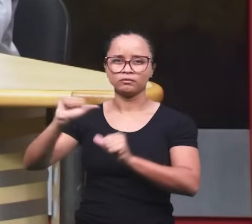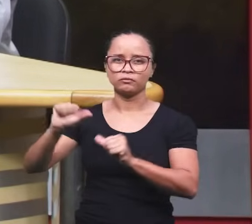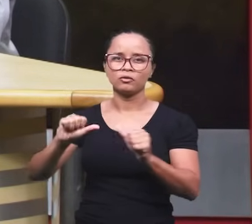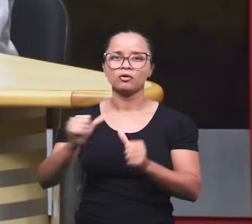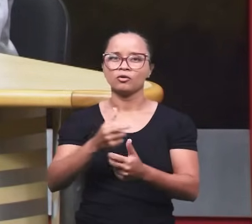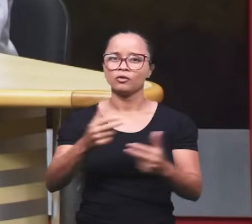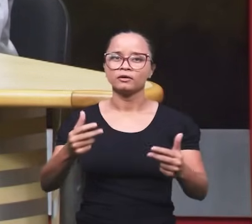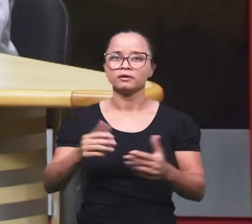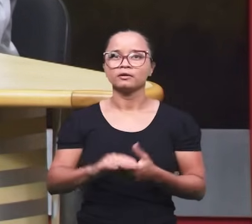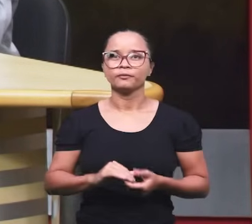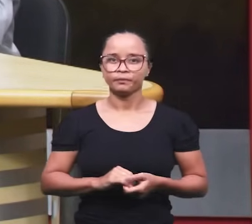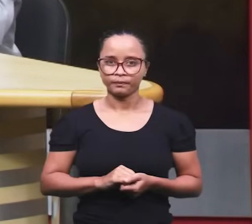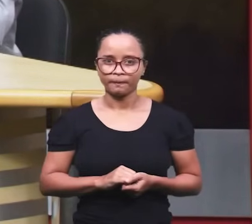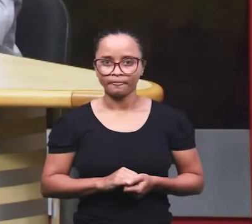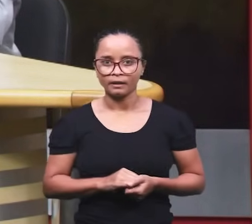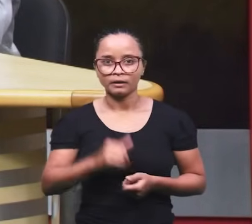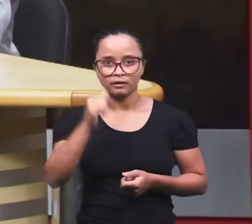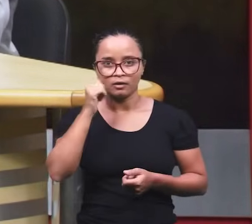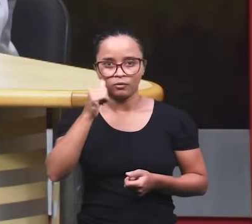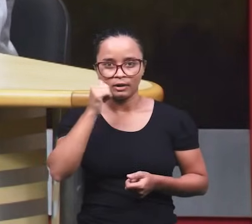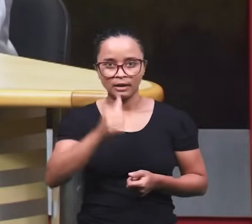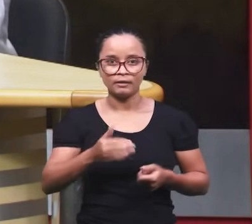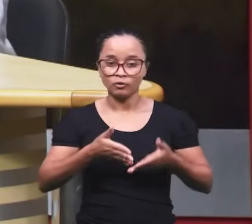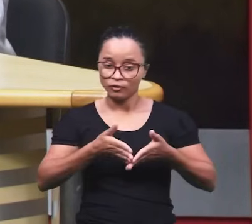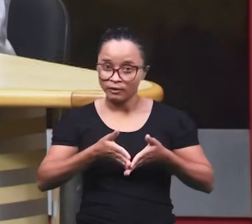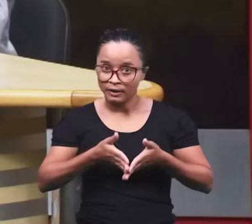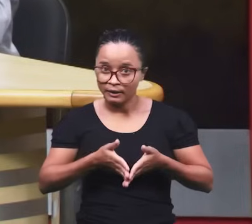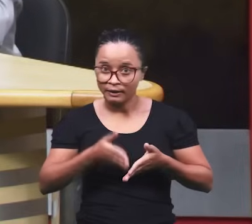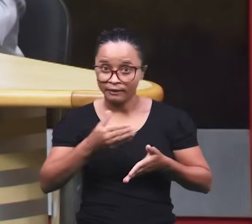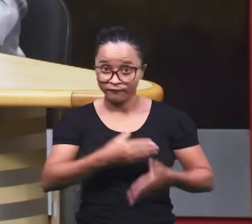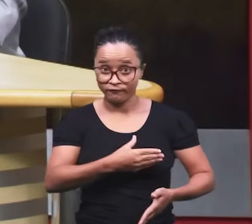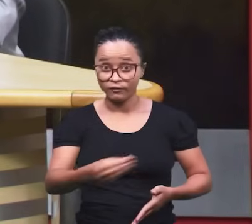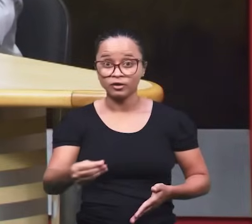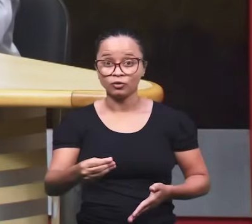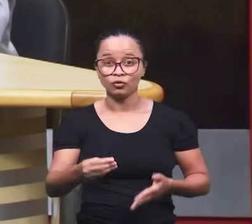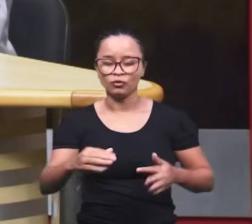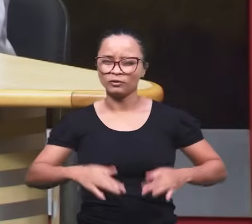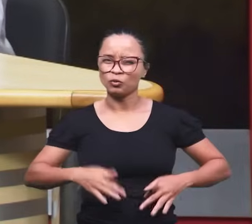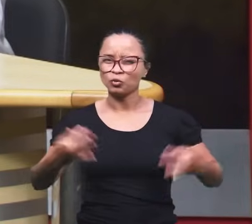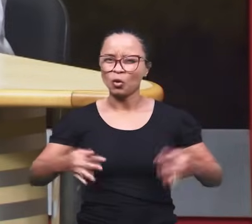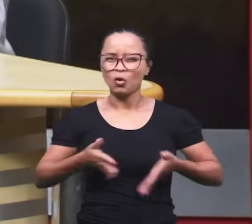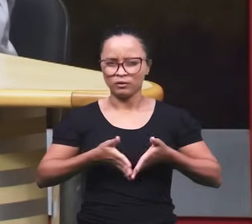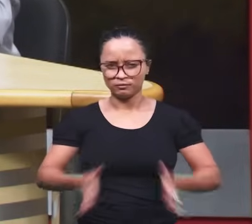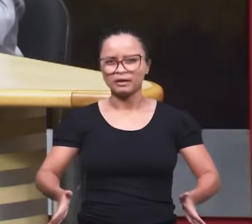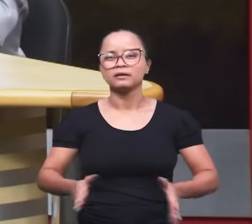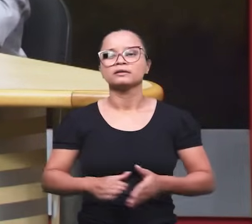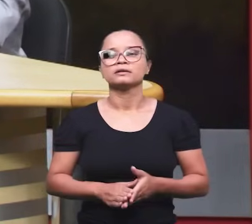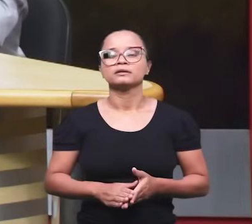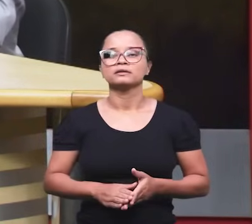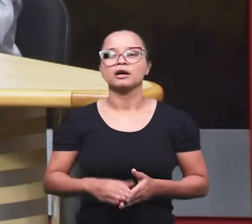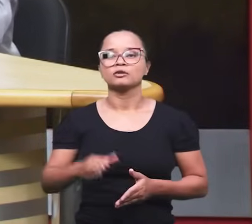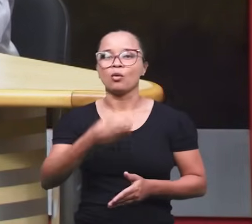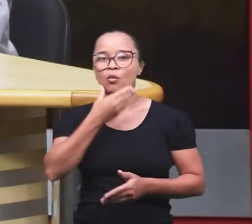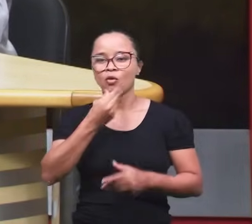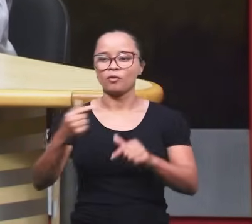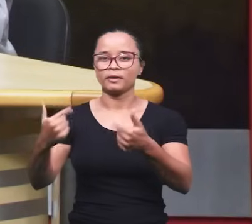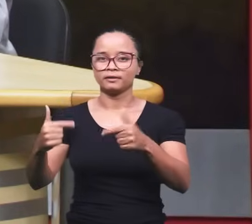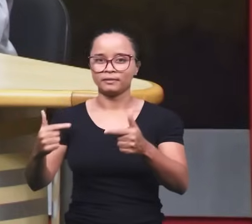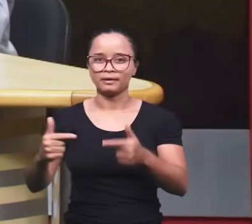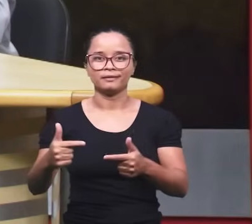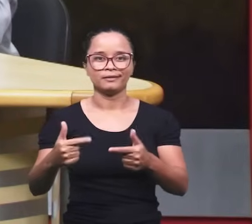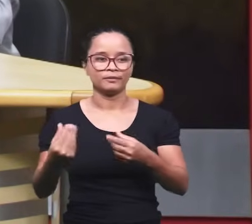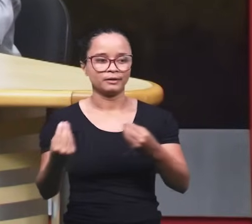muitas coisas a mulher passou a ter filhos com dores de parto o homem teve que trabalhar para se sustentar veio um